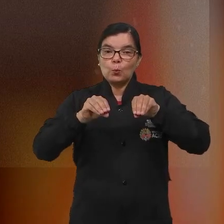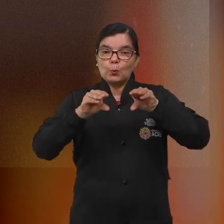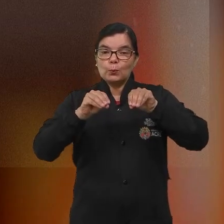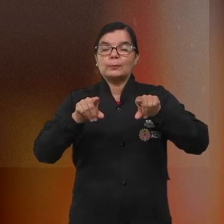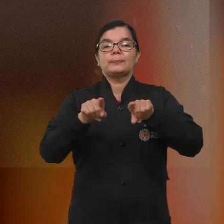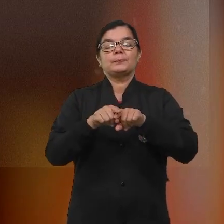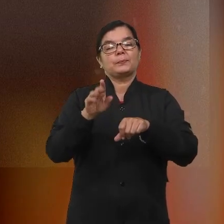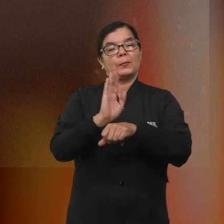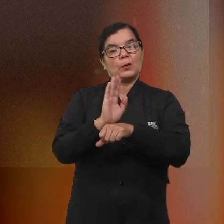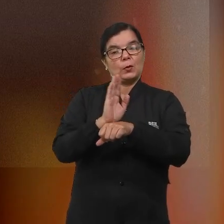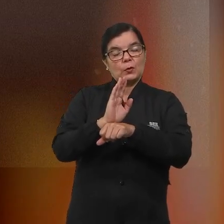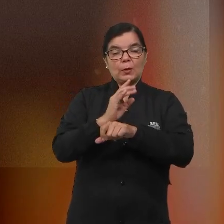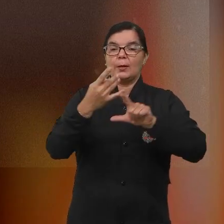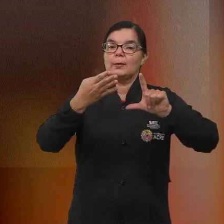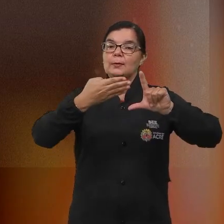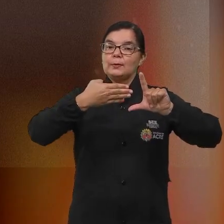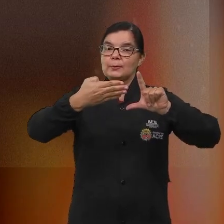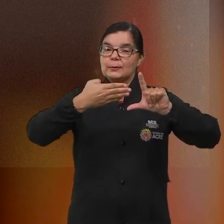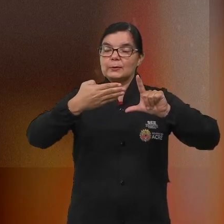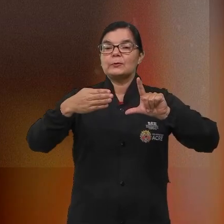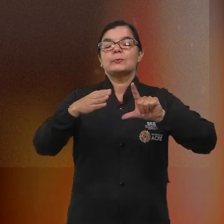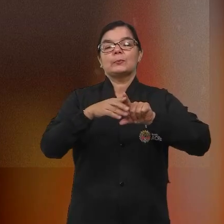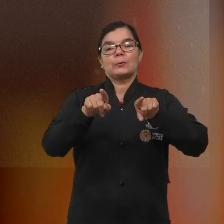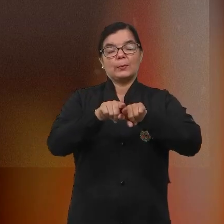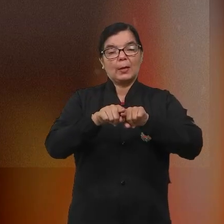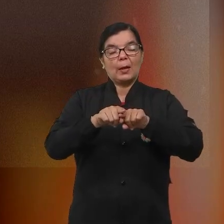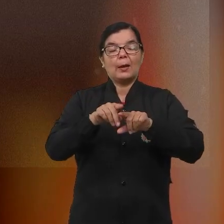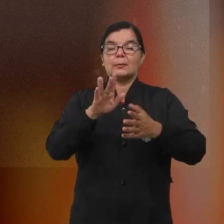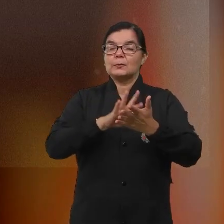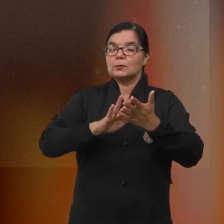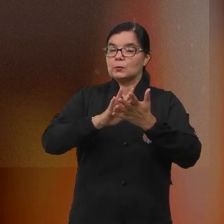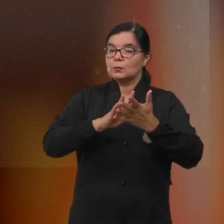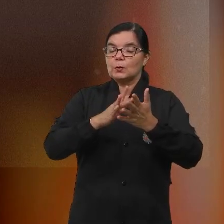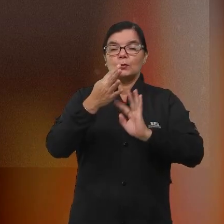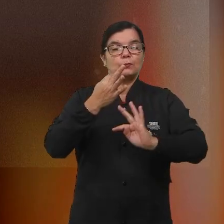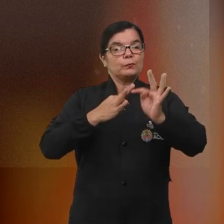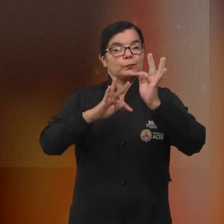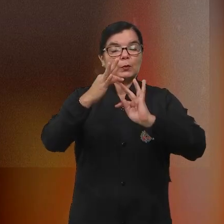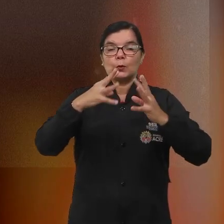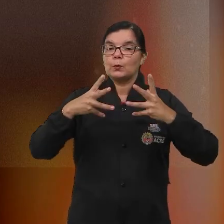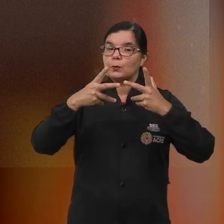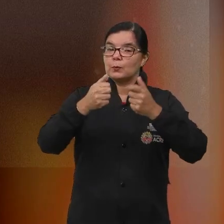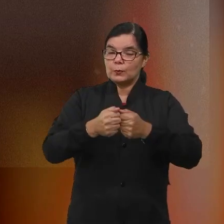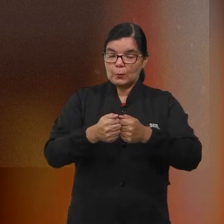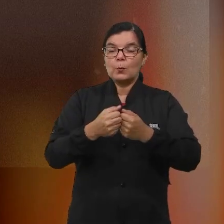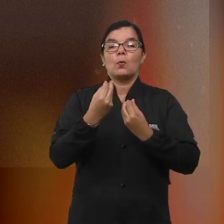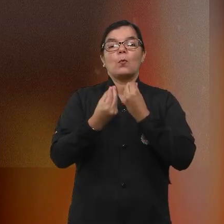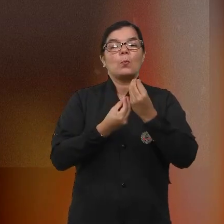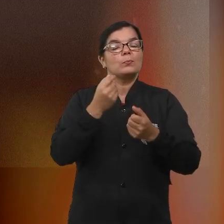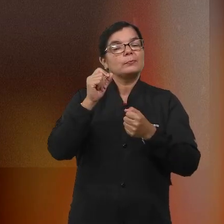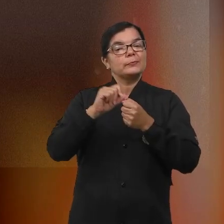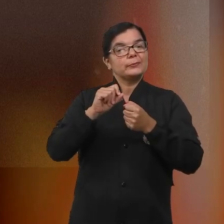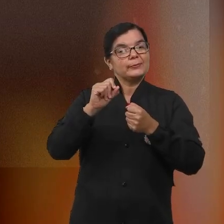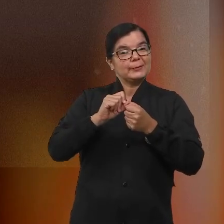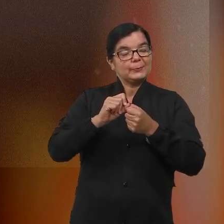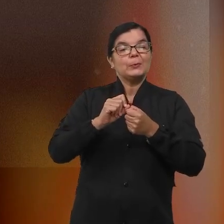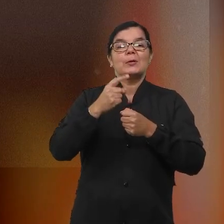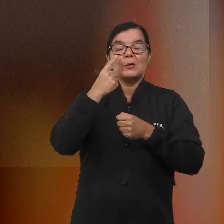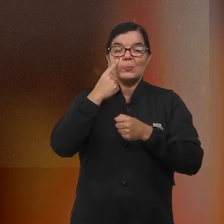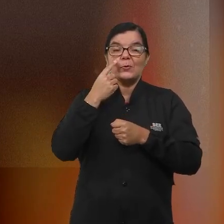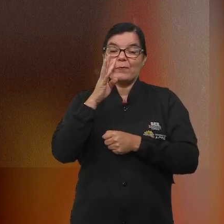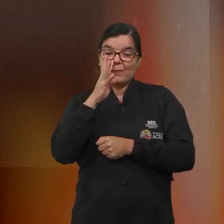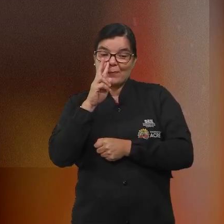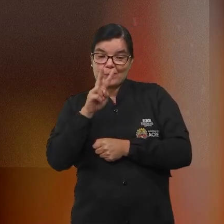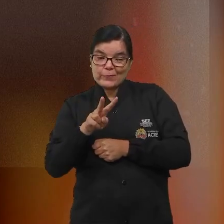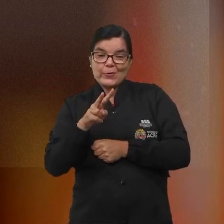cinema está nas plataformas digitais, a tecnologia mudou tudo, inclusive como produzimos e consumimos